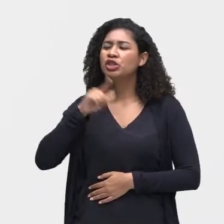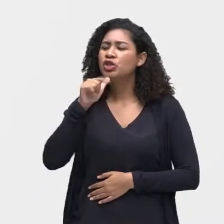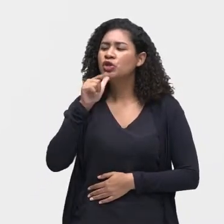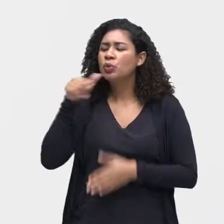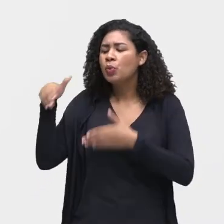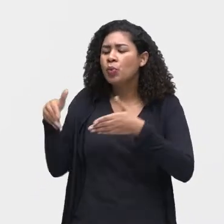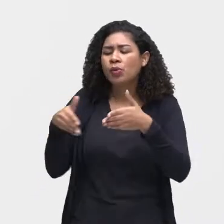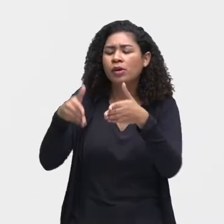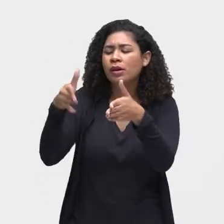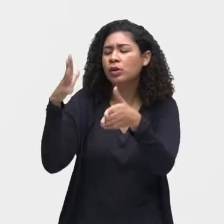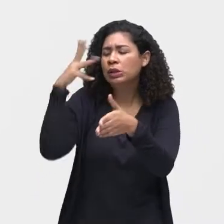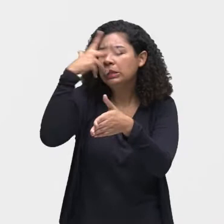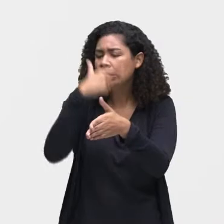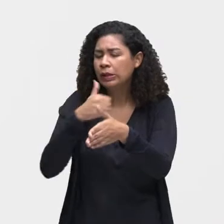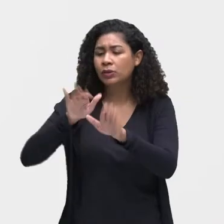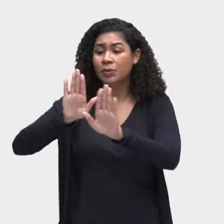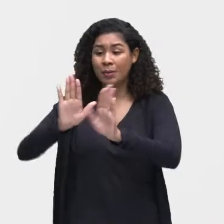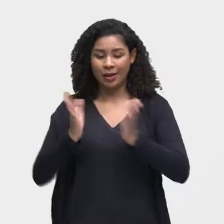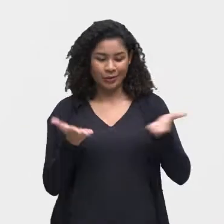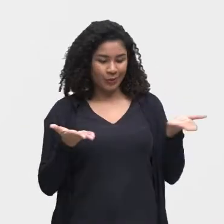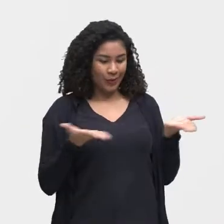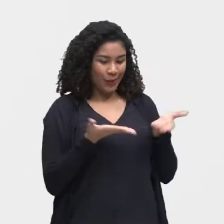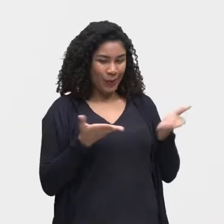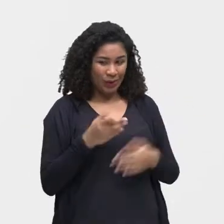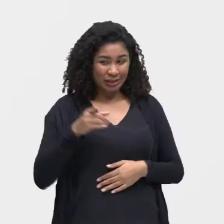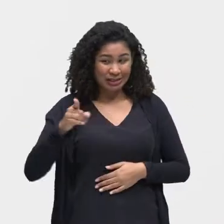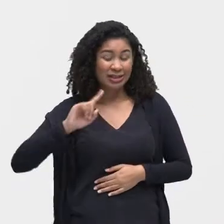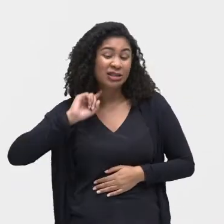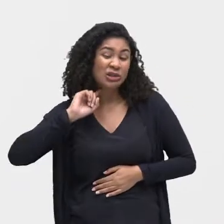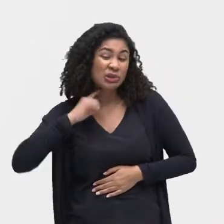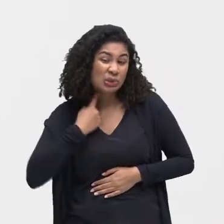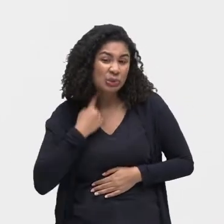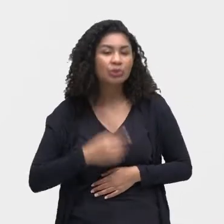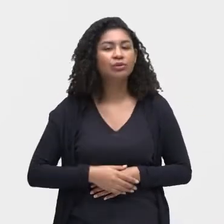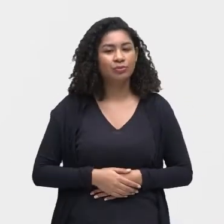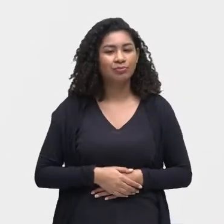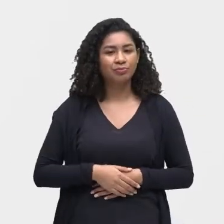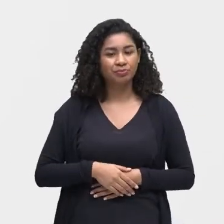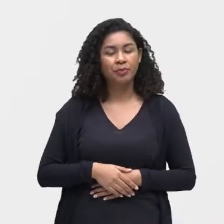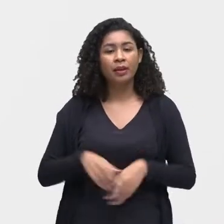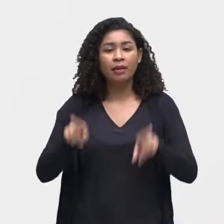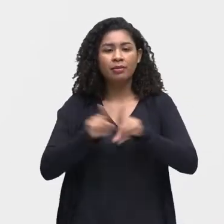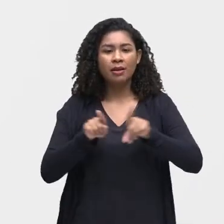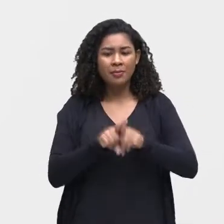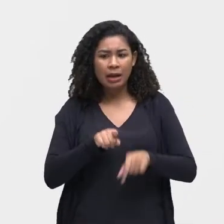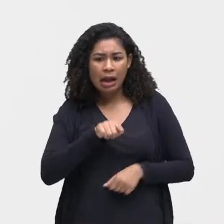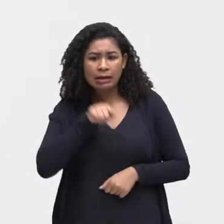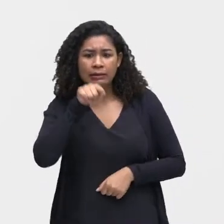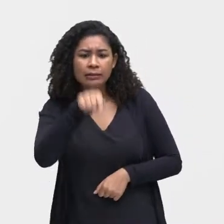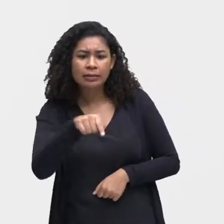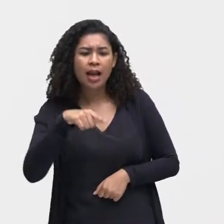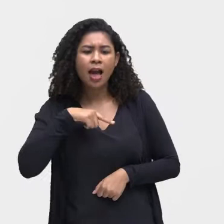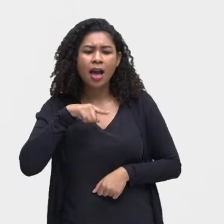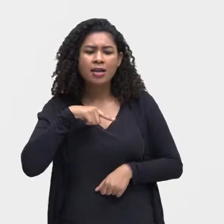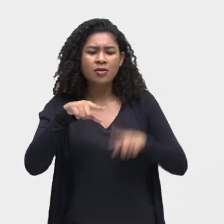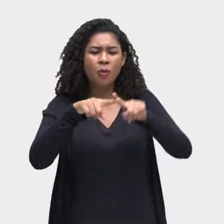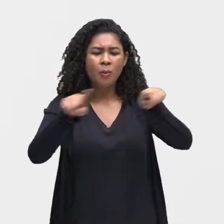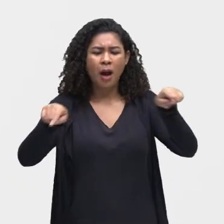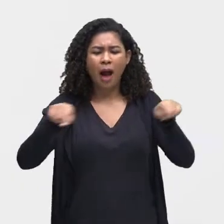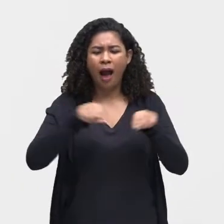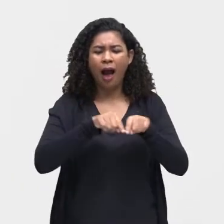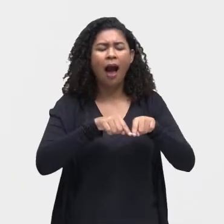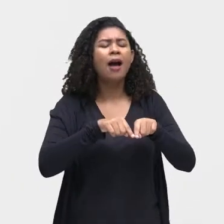poluído. Antigamente aqui era um campo com muitas reservas naturais, com plantas, e hoje não